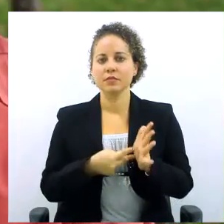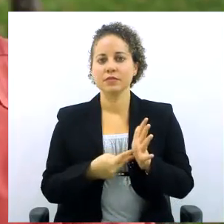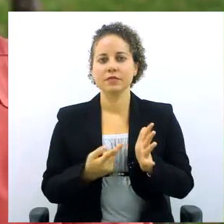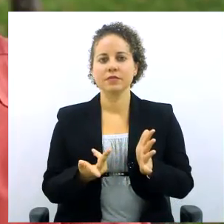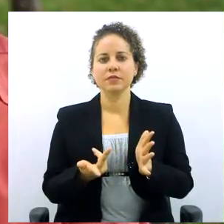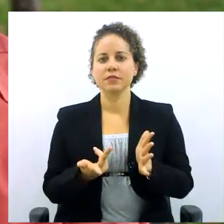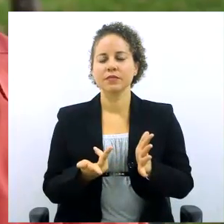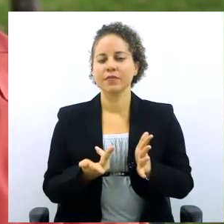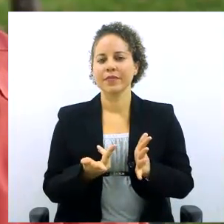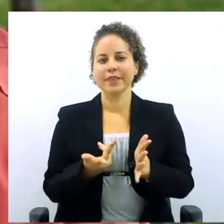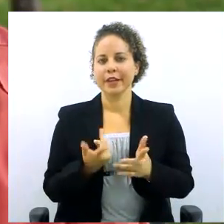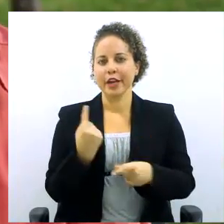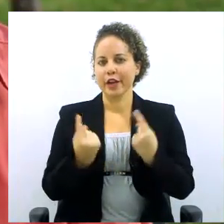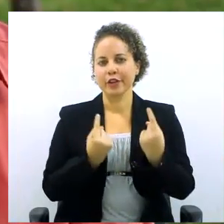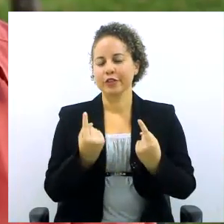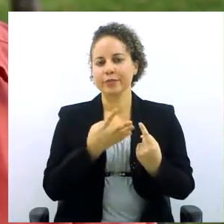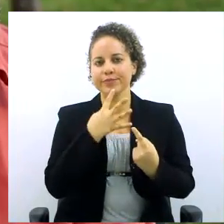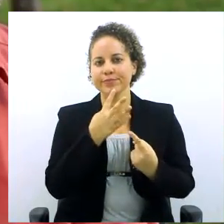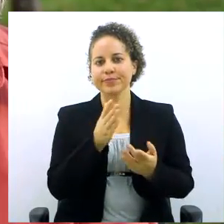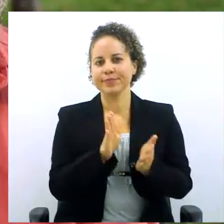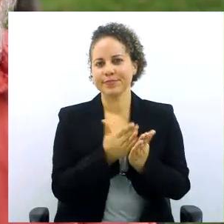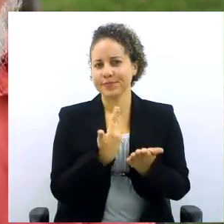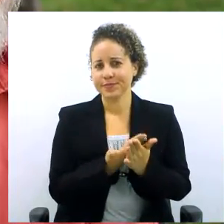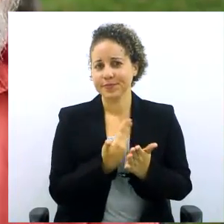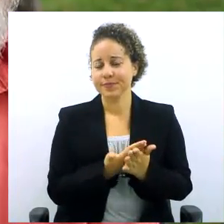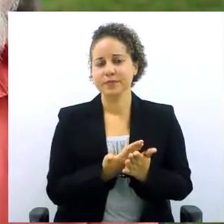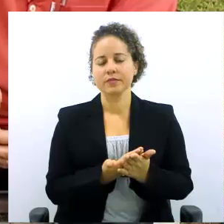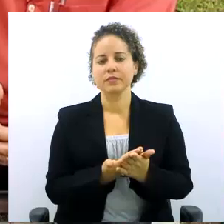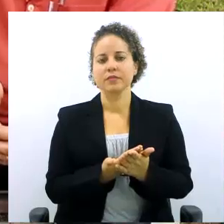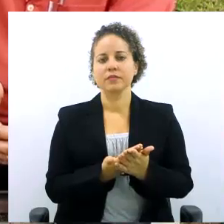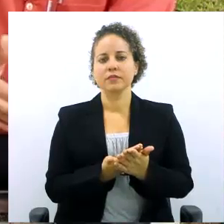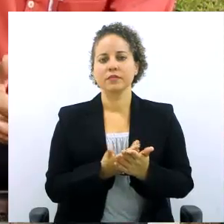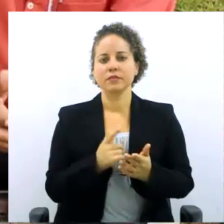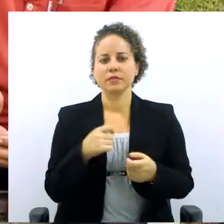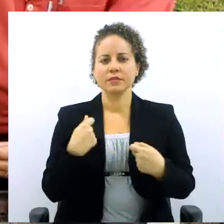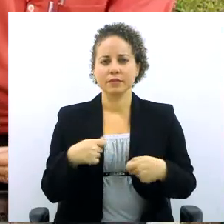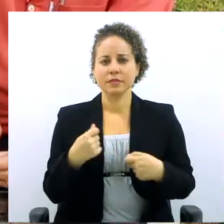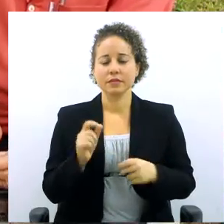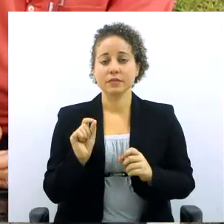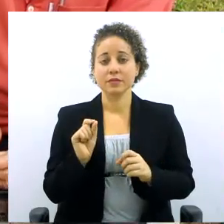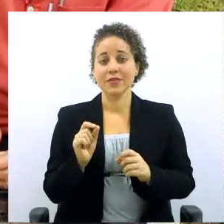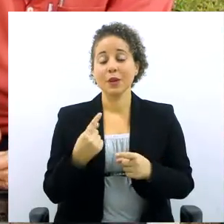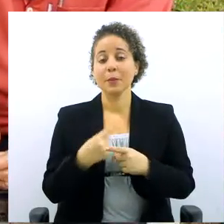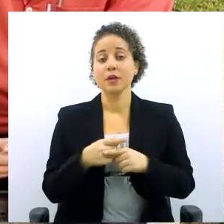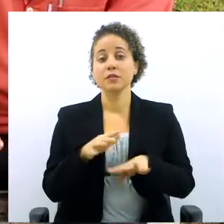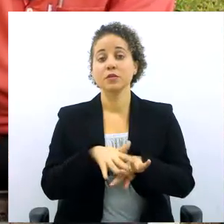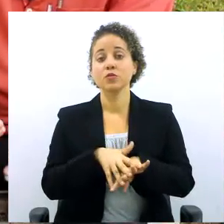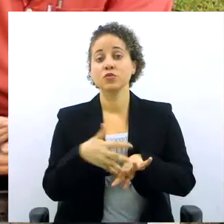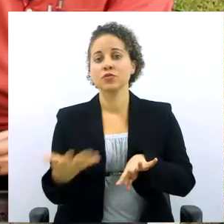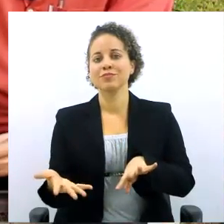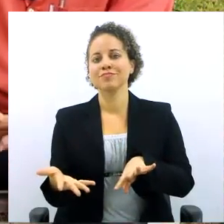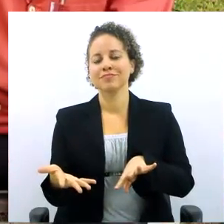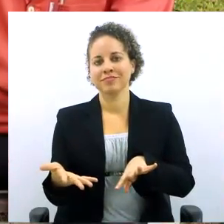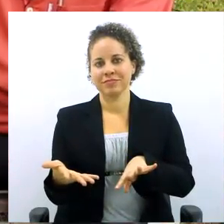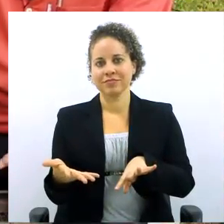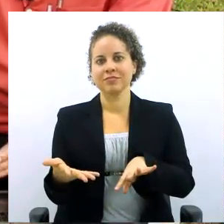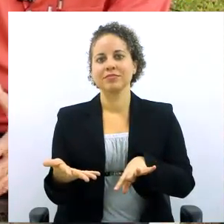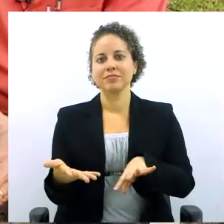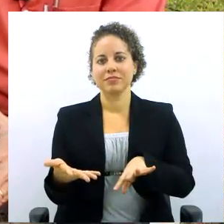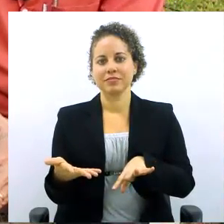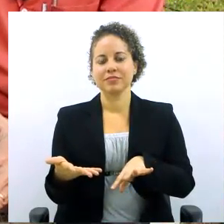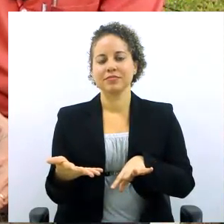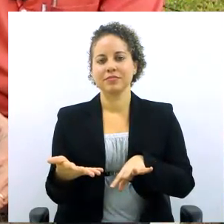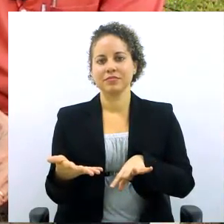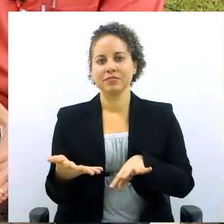depende de alfabeto, né? Mas quer dizer alguma coisa, porque eles são excluídos. Eles são excluídos, ele não pode pegar